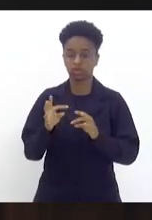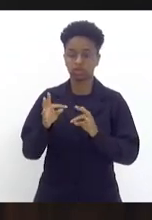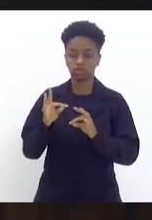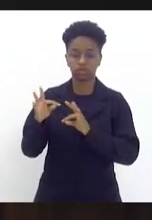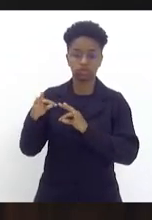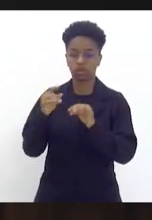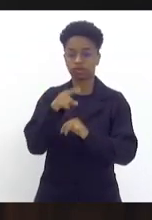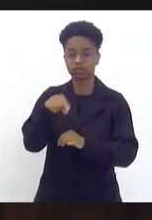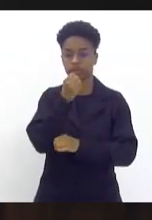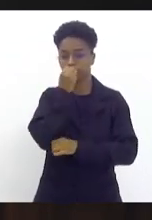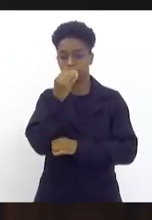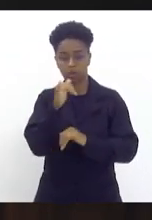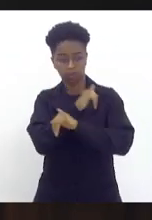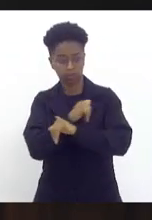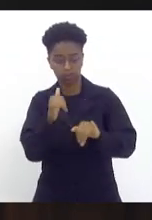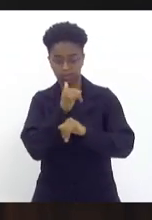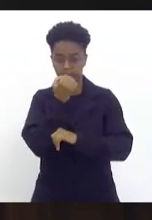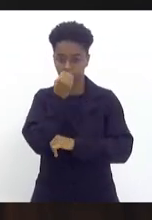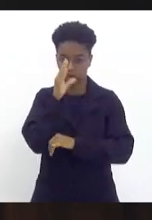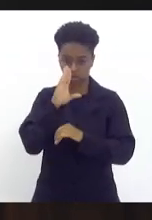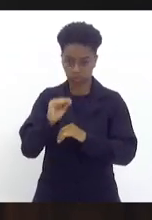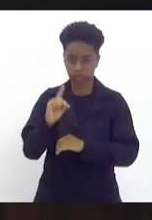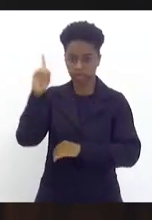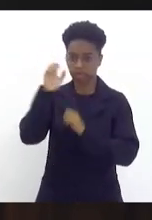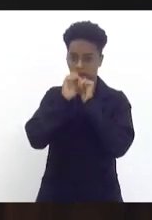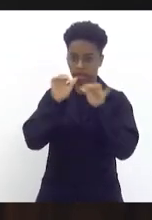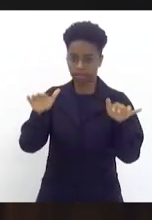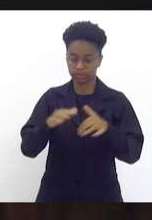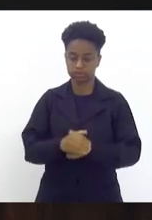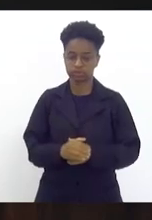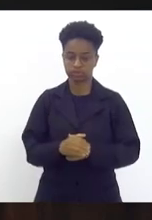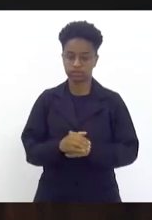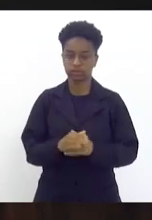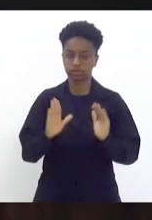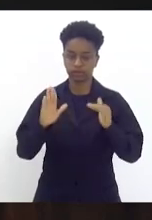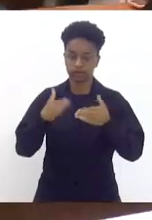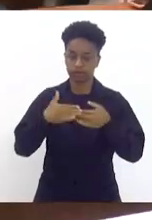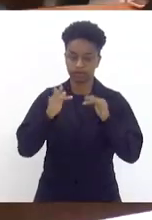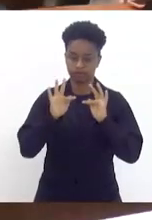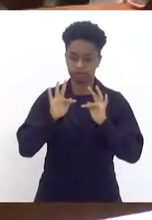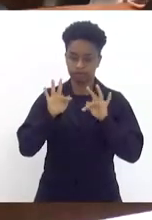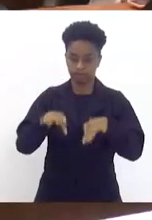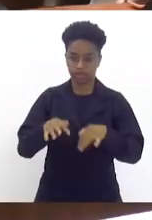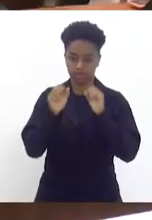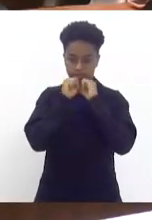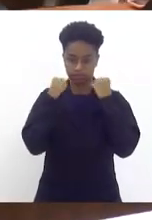boa noite. E que Deus nos abençoe. Amém. O simpósio está encerrado.